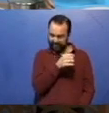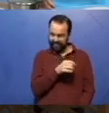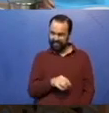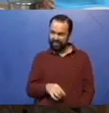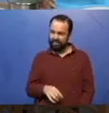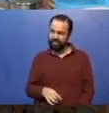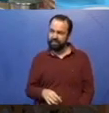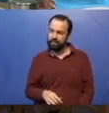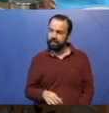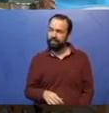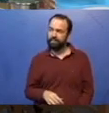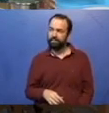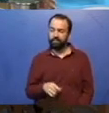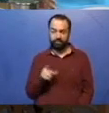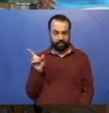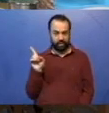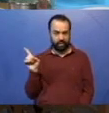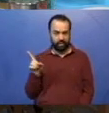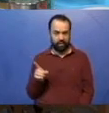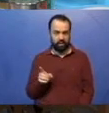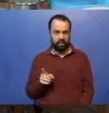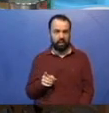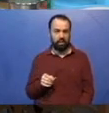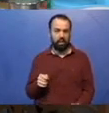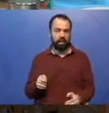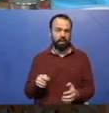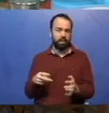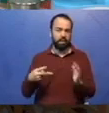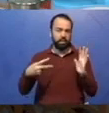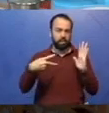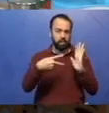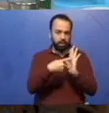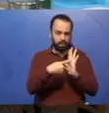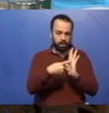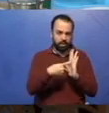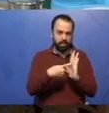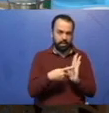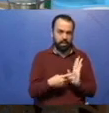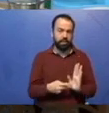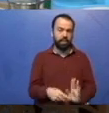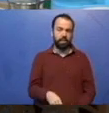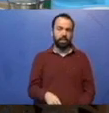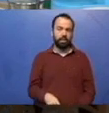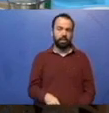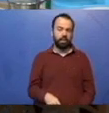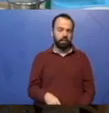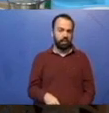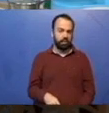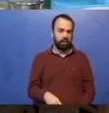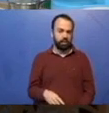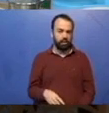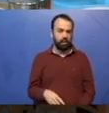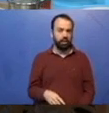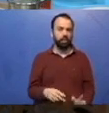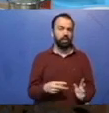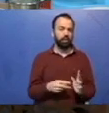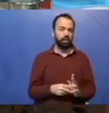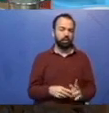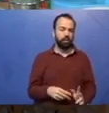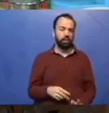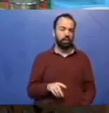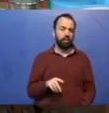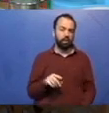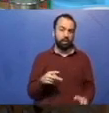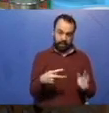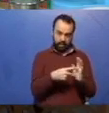sim, porque esse umidificador, ele está ligado numa eletricidade, em uma fonte elétrica.